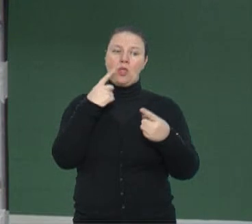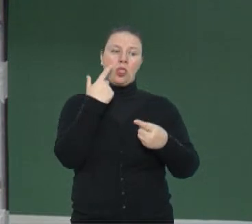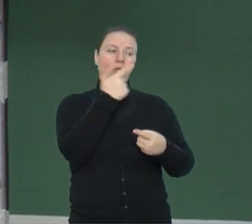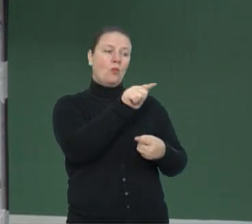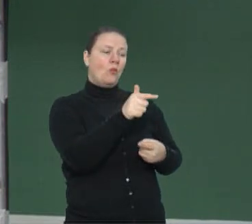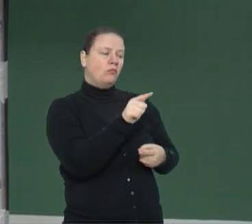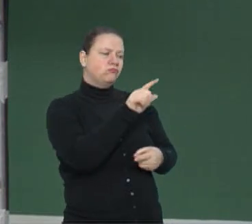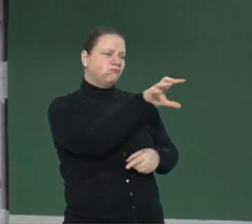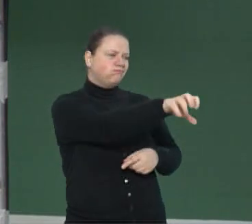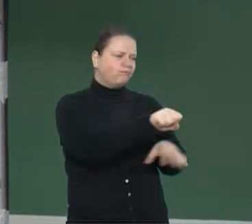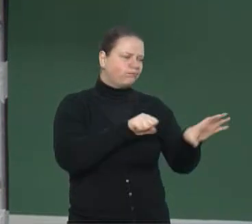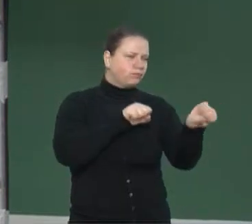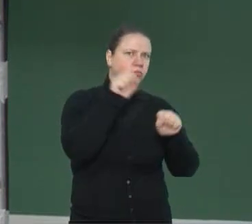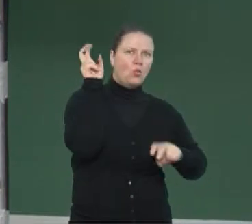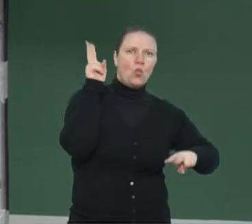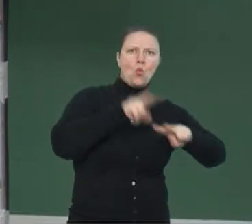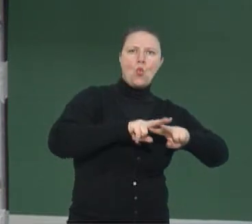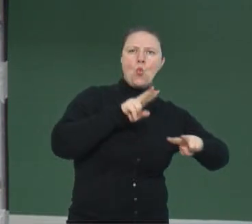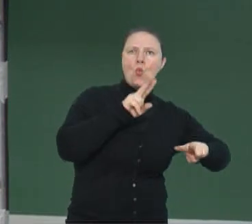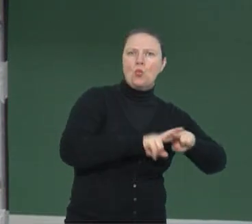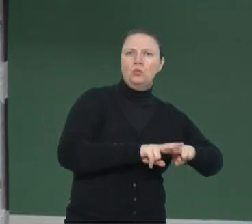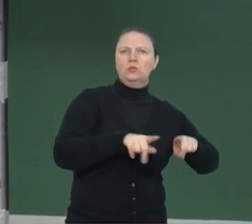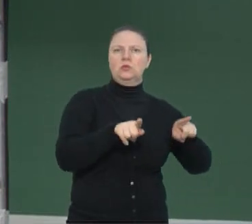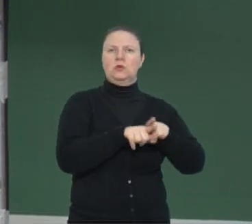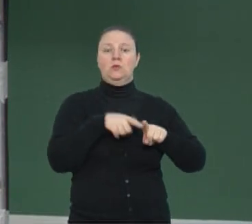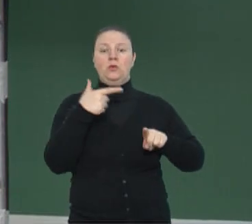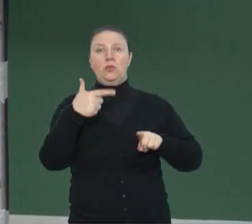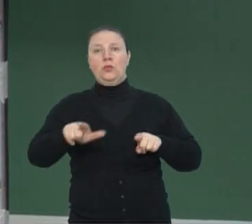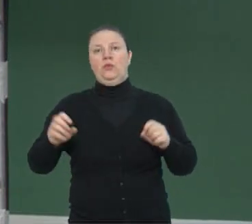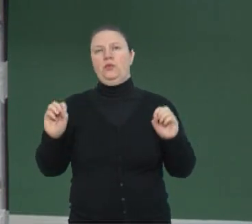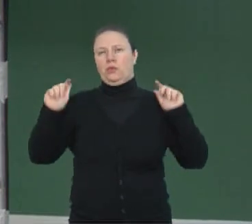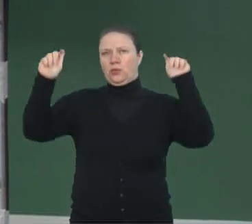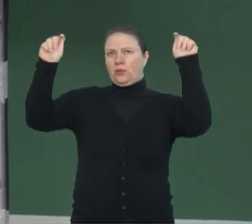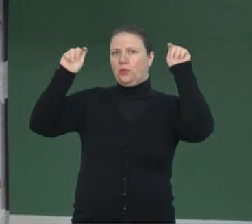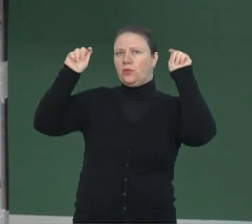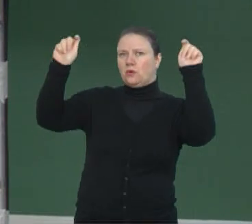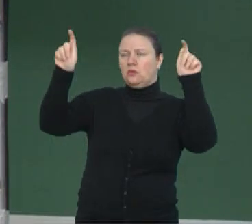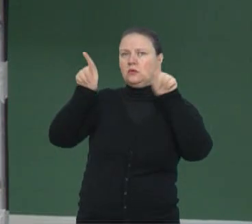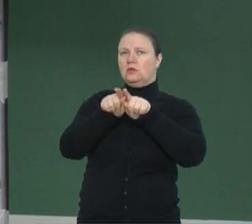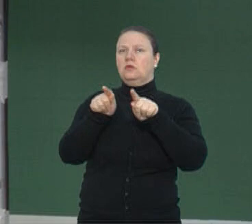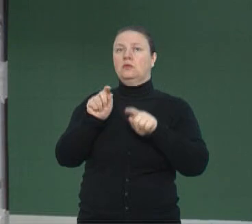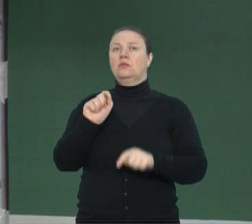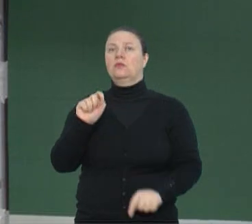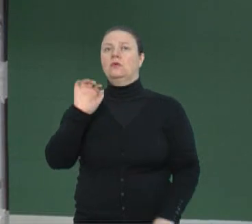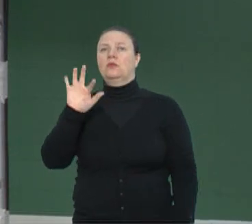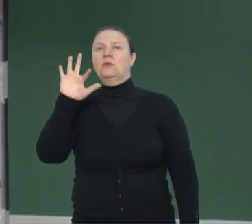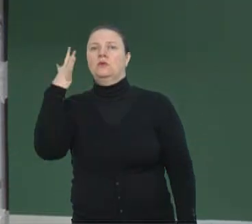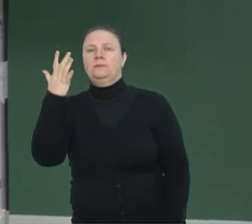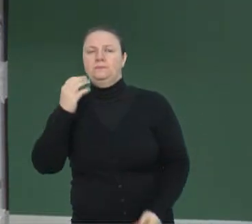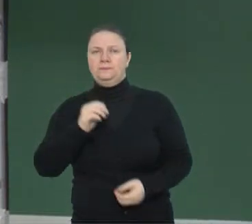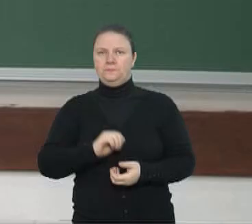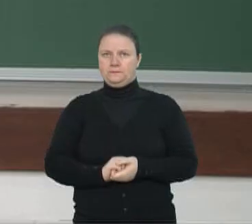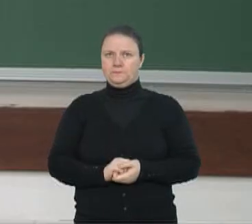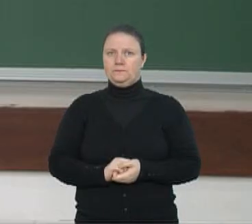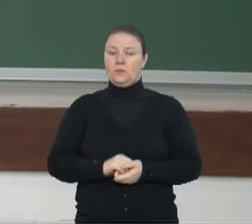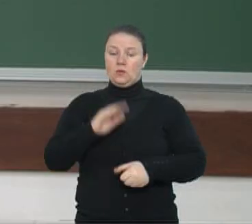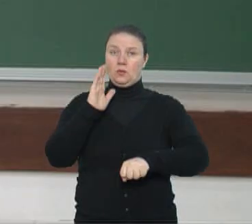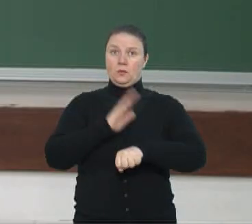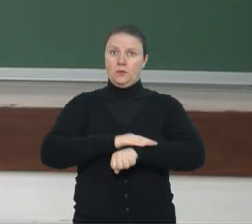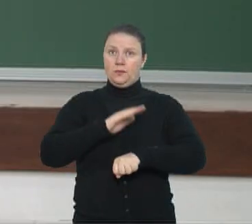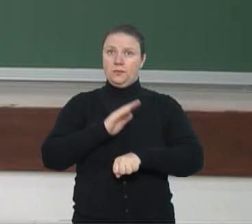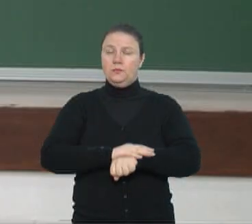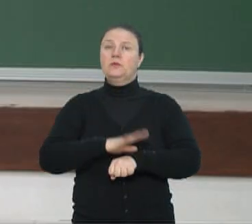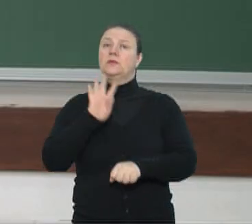a carta, vão ser feitas novas greves. E qual que vai ser a consequência desse movimento? Esse movimento vai ter